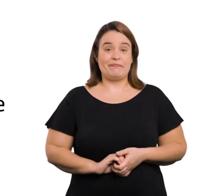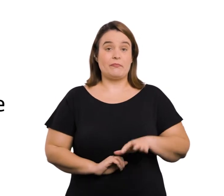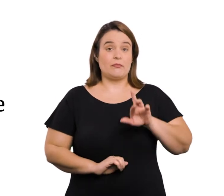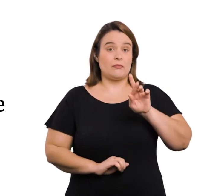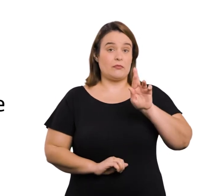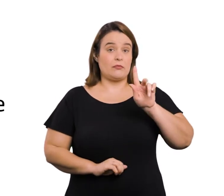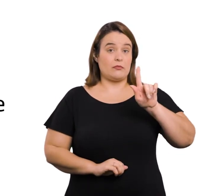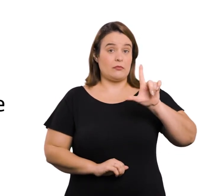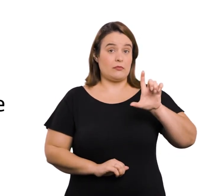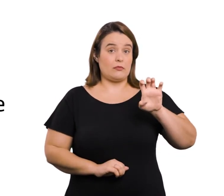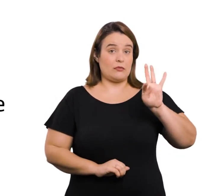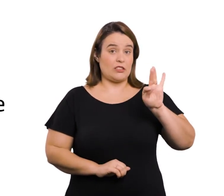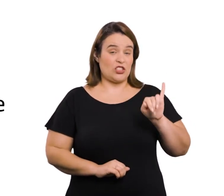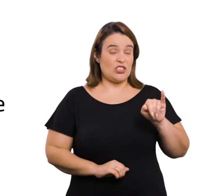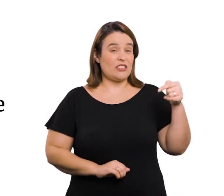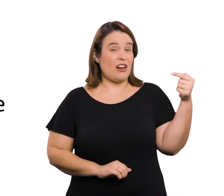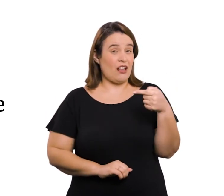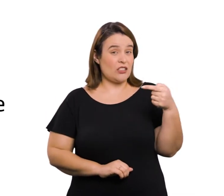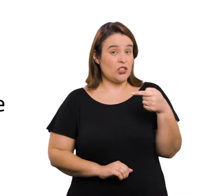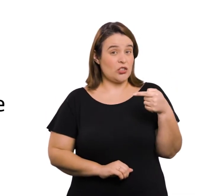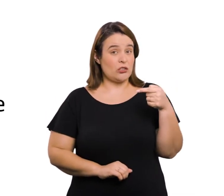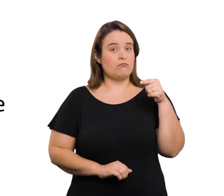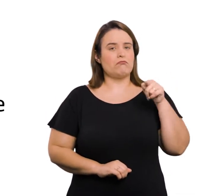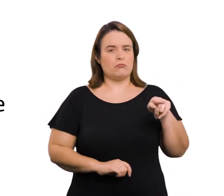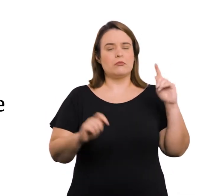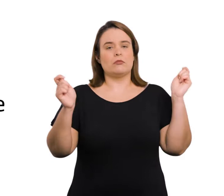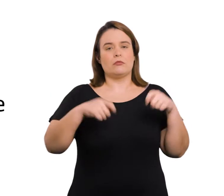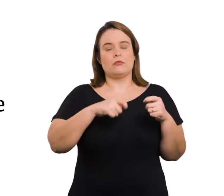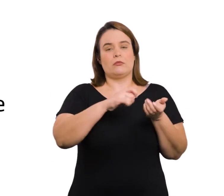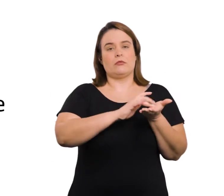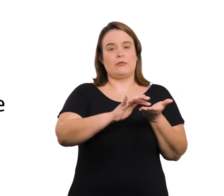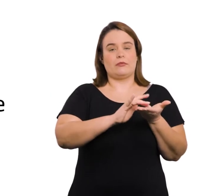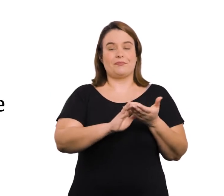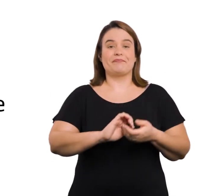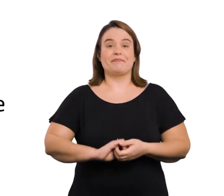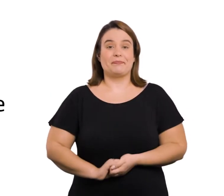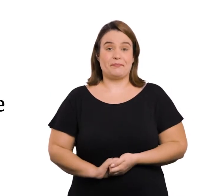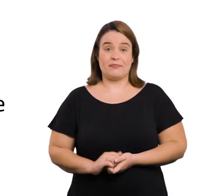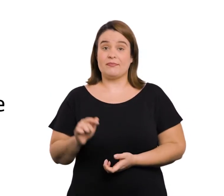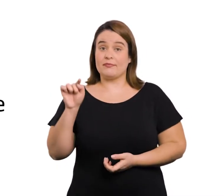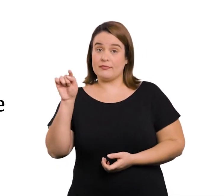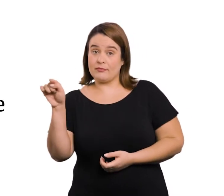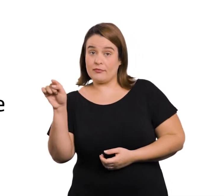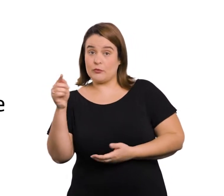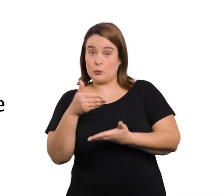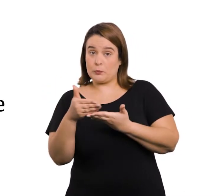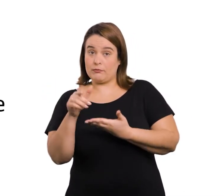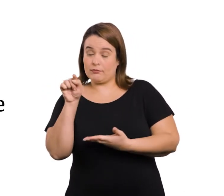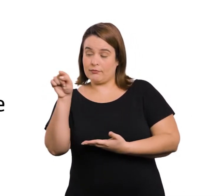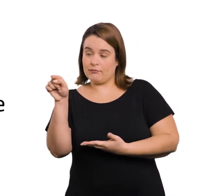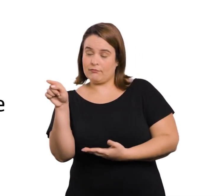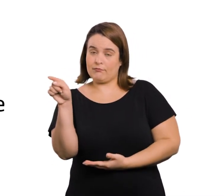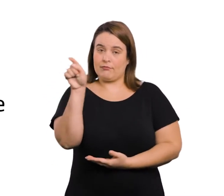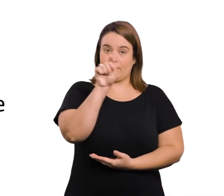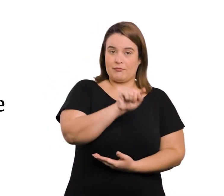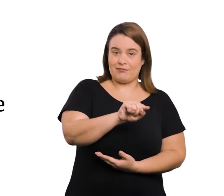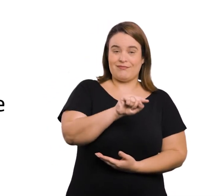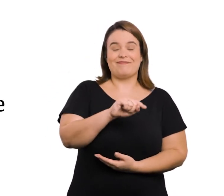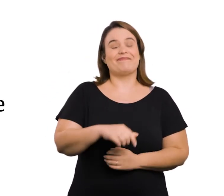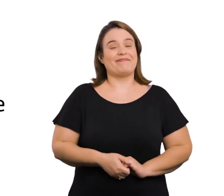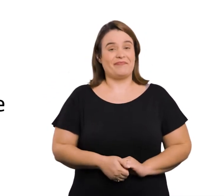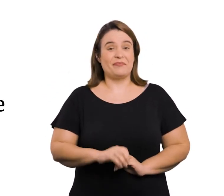Possui a reglete negativa, convencional, que necessita que a escrita seja feita da direita para a esquerda, e a